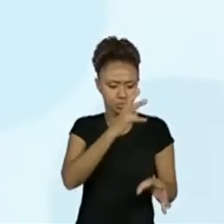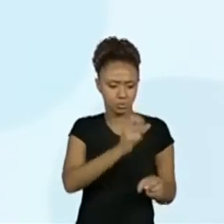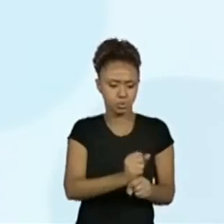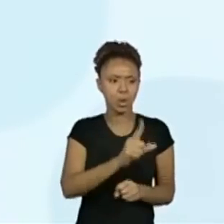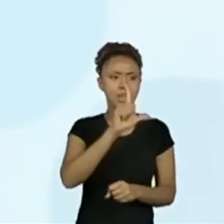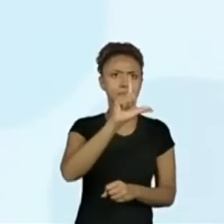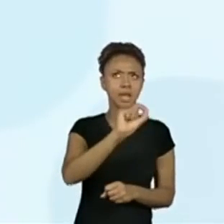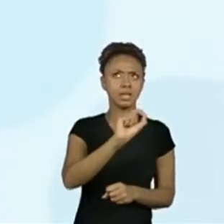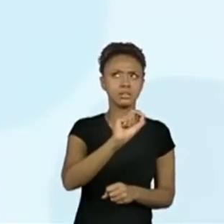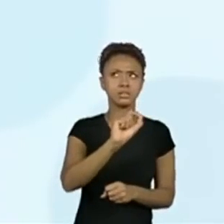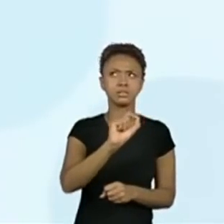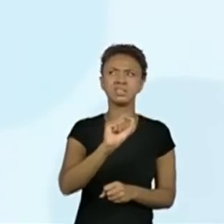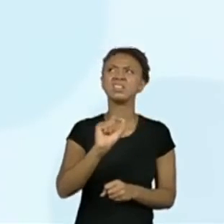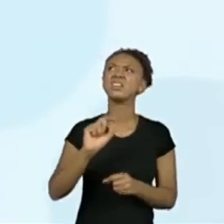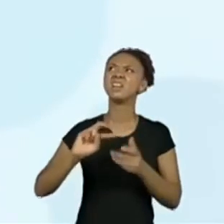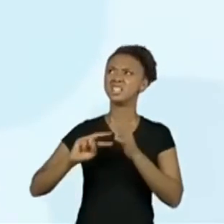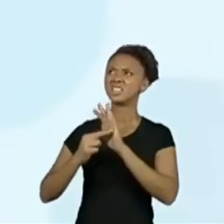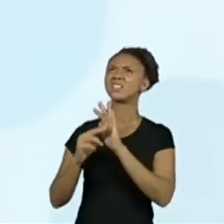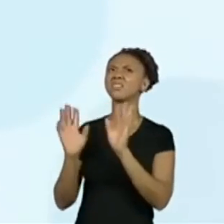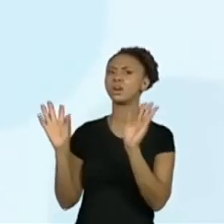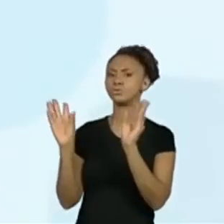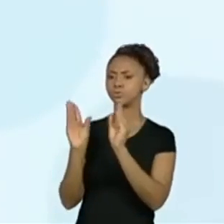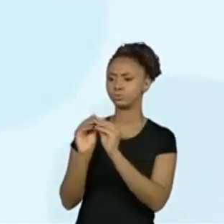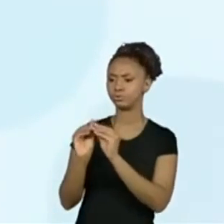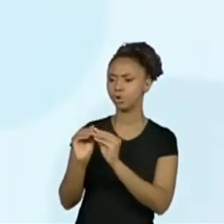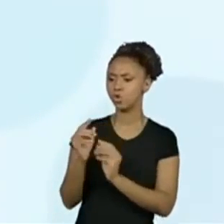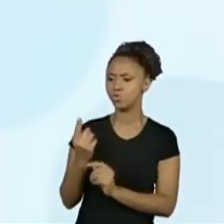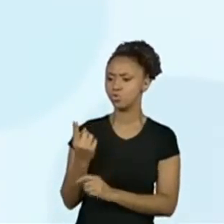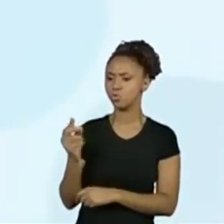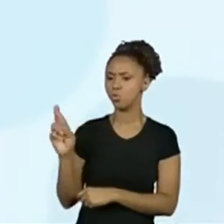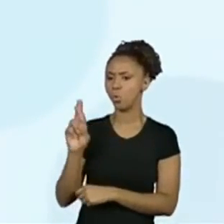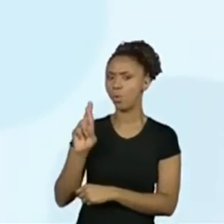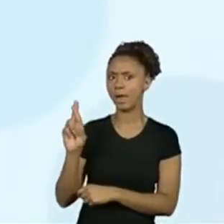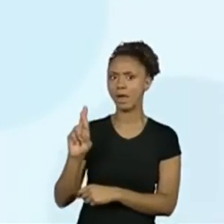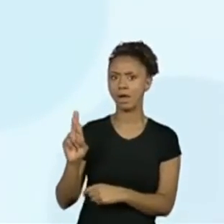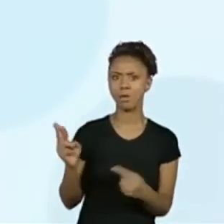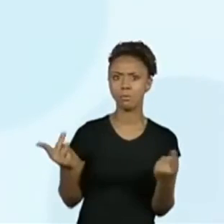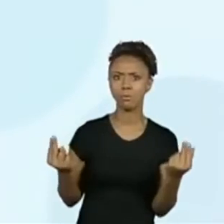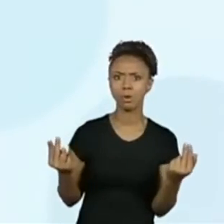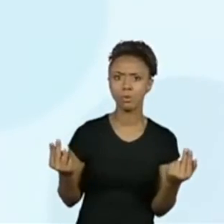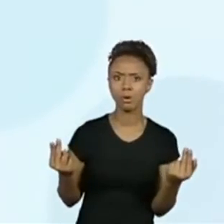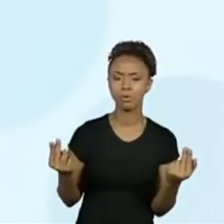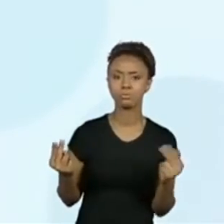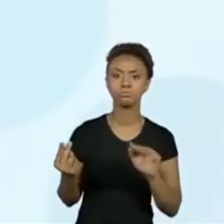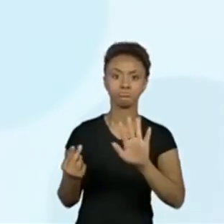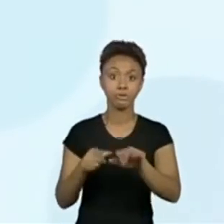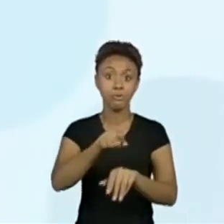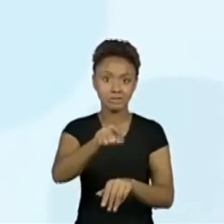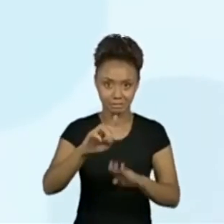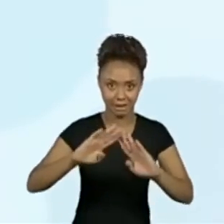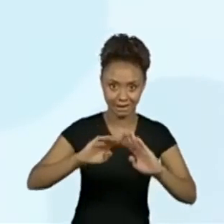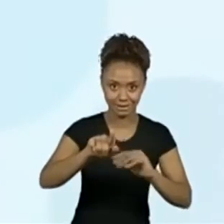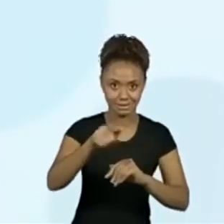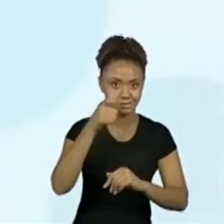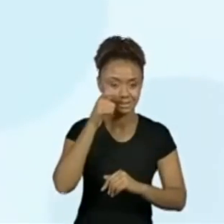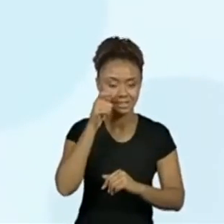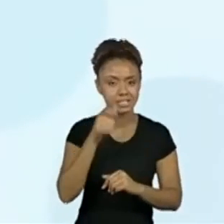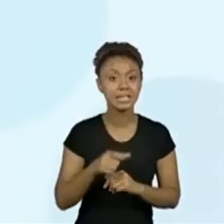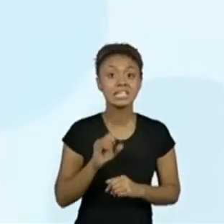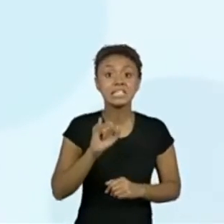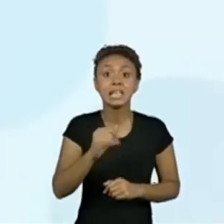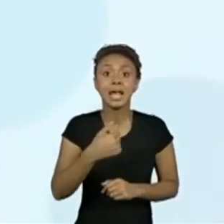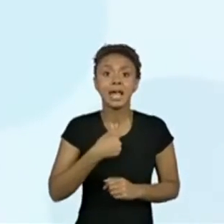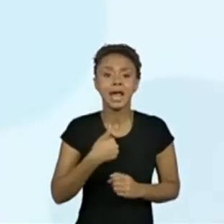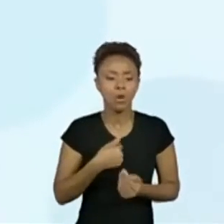ter uma moeda de um real? E aí, pessoal aí de casa, será que se eu tivesse 10 moedas de 10 centavos, olha só, 10